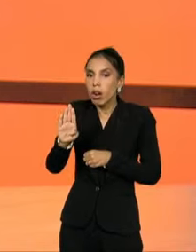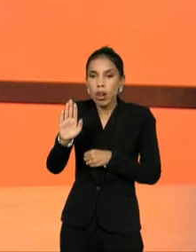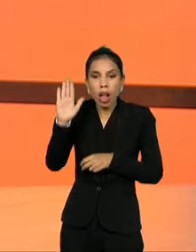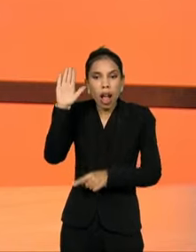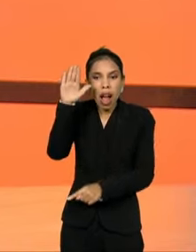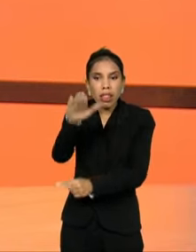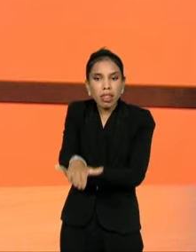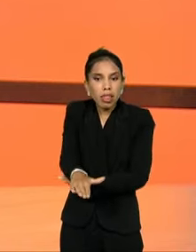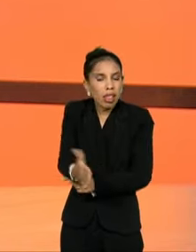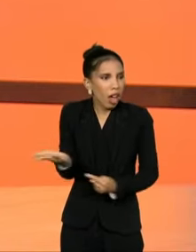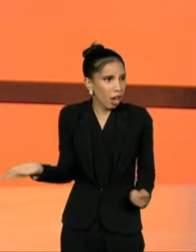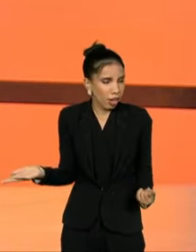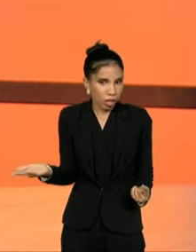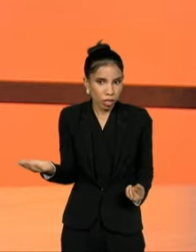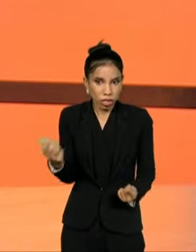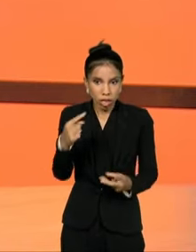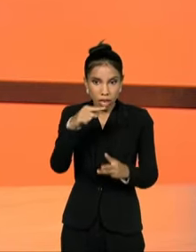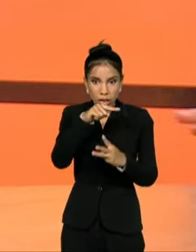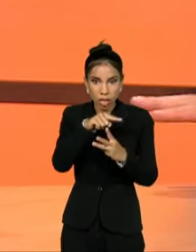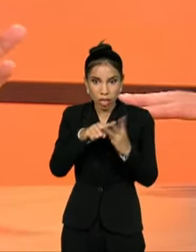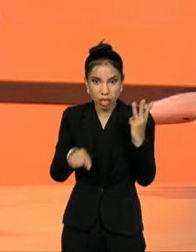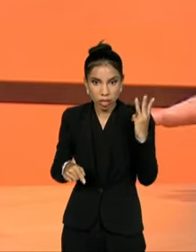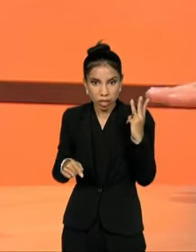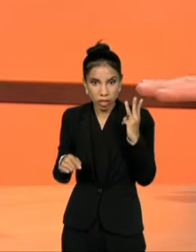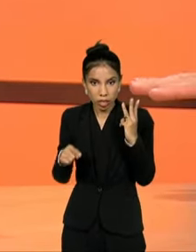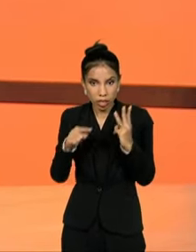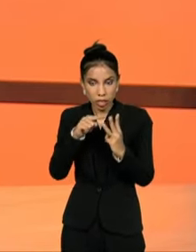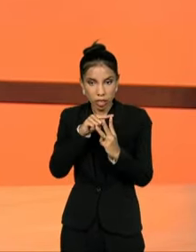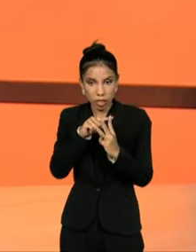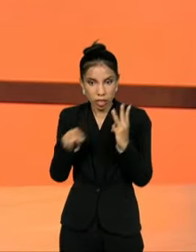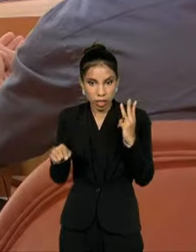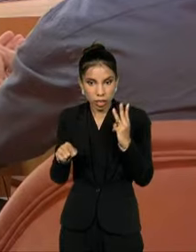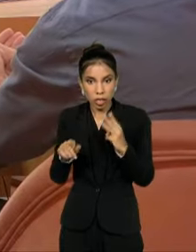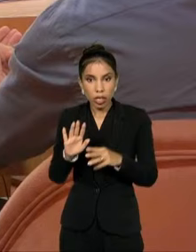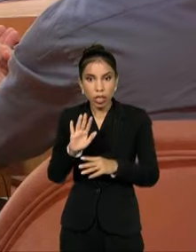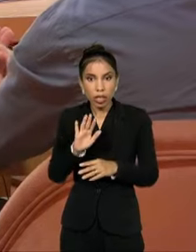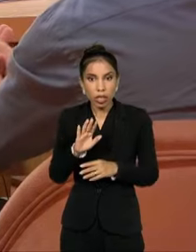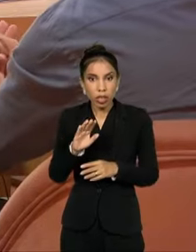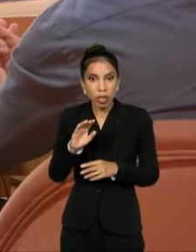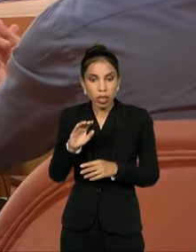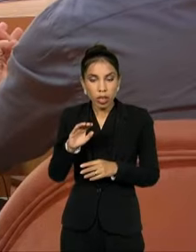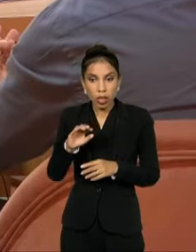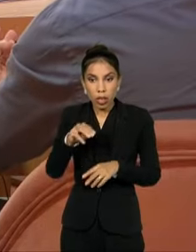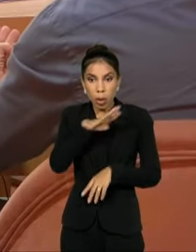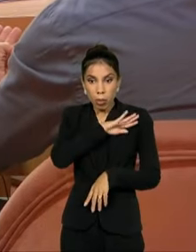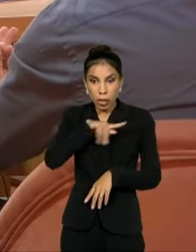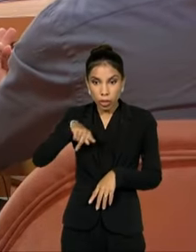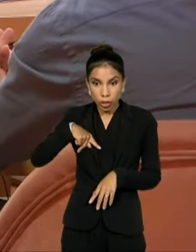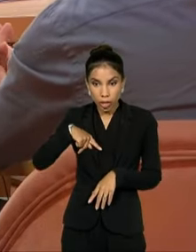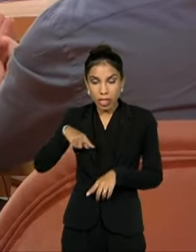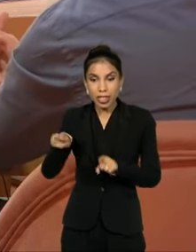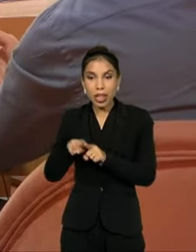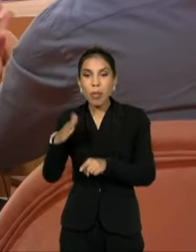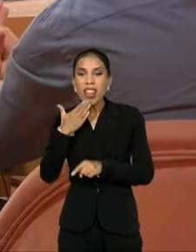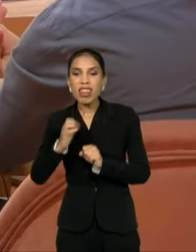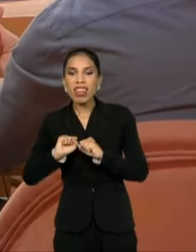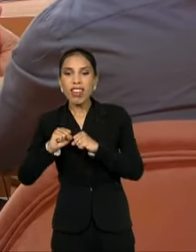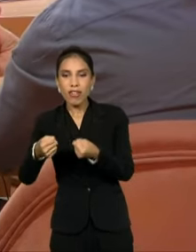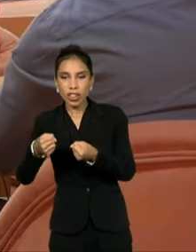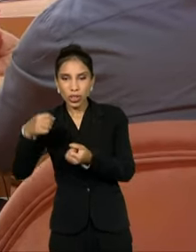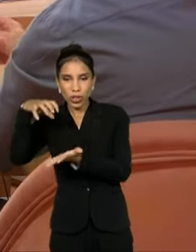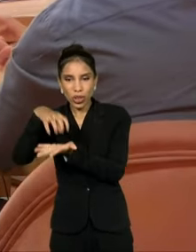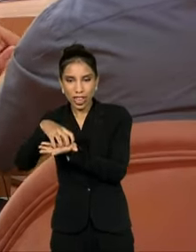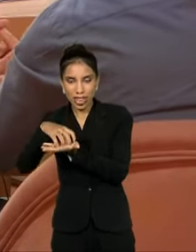tarde. Dos três assassinos, parênteses, que a polícia... Parênteses, Marechal Câmara, onde isso, fica o Ministério Público e a Defensoria Pública. Exatamente. Dos